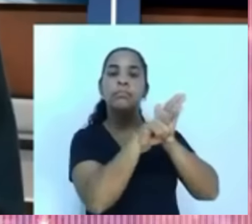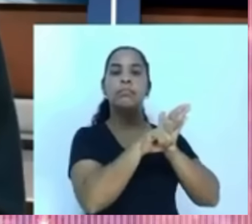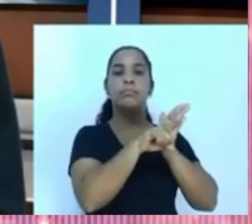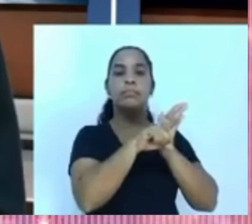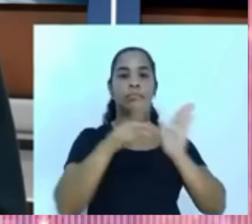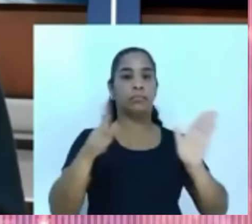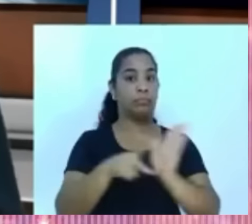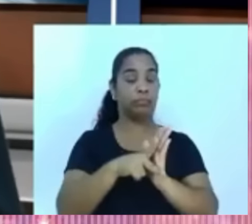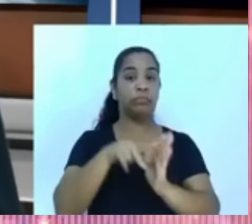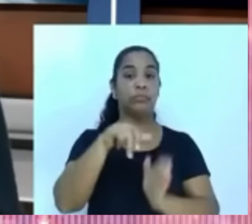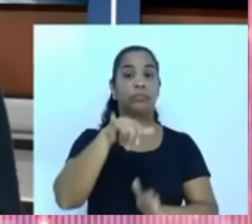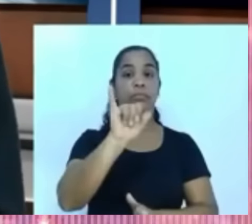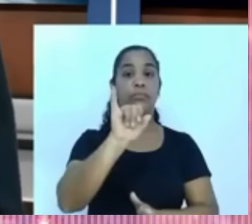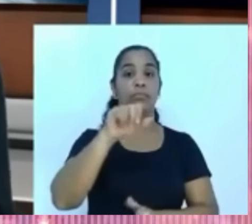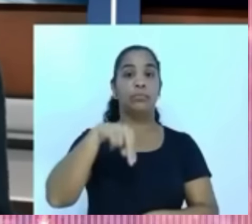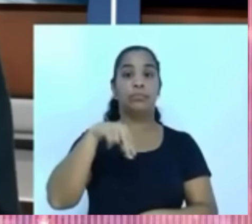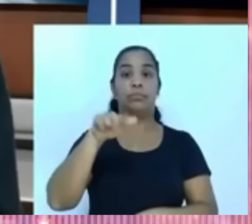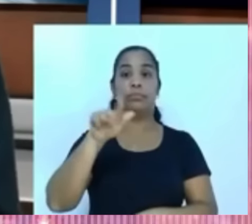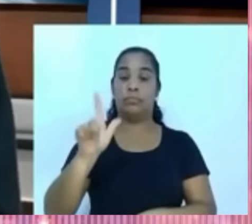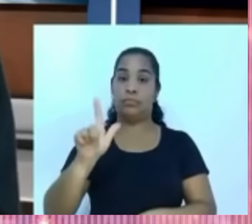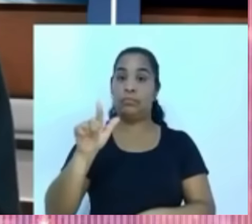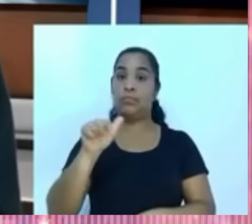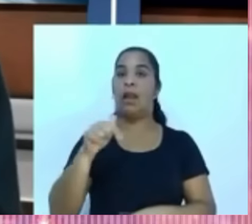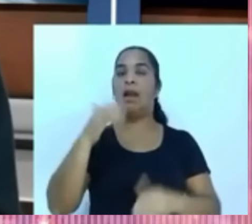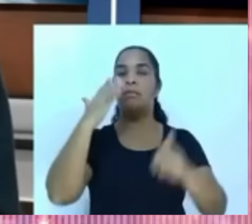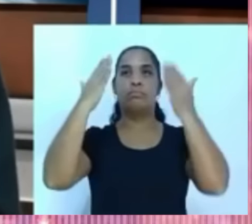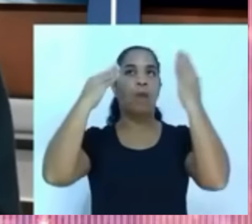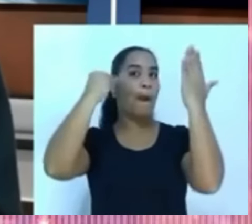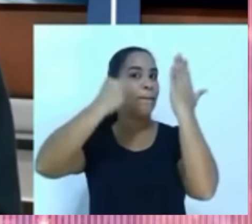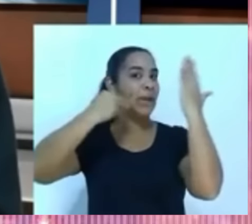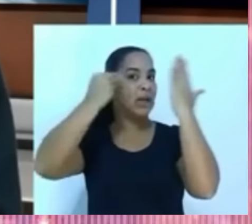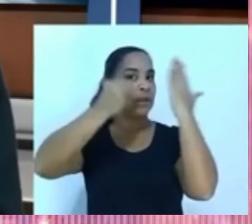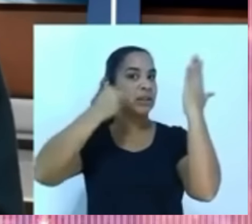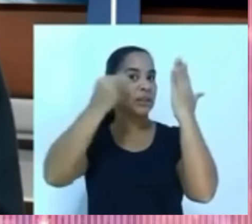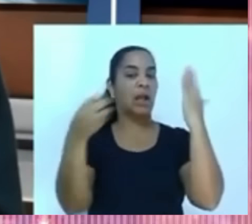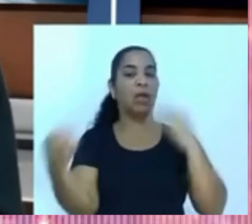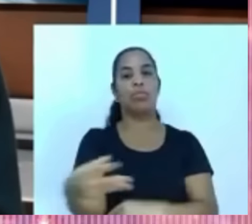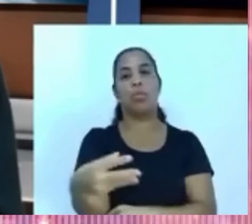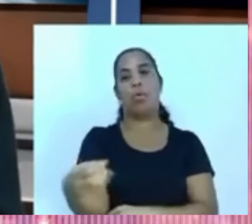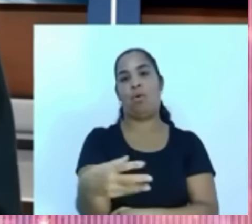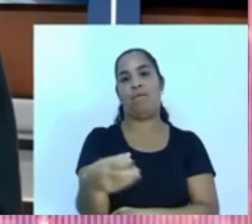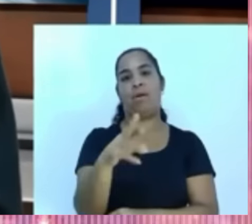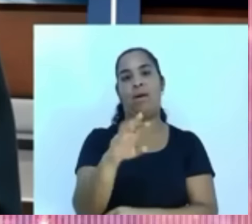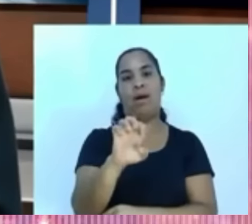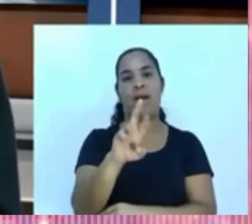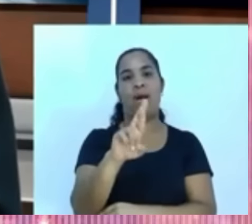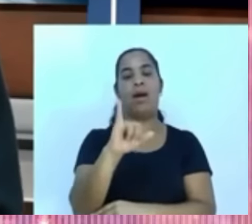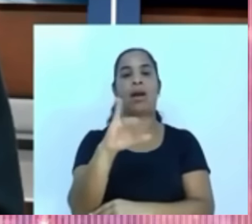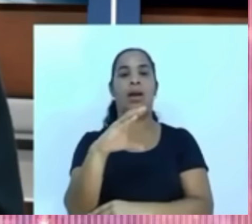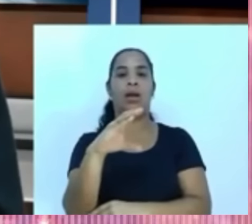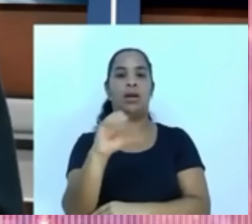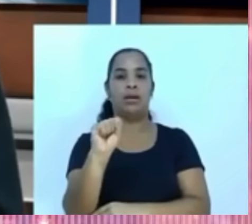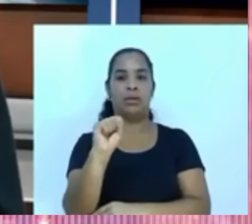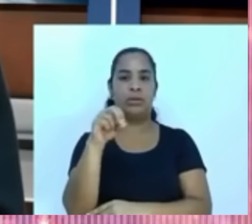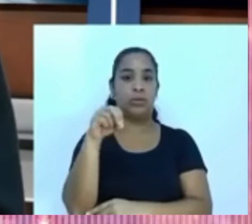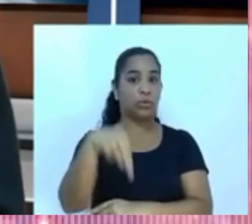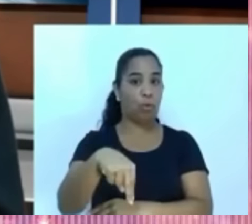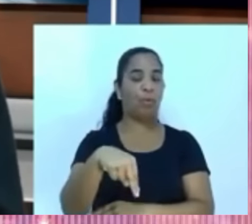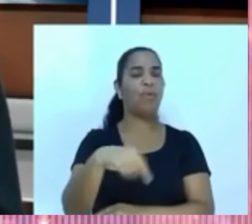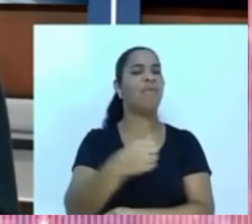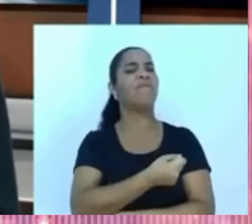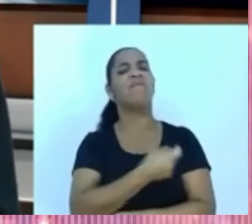Jung da moderna psiquiatria de Ericson e de Outros tantos pensadores notáveis